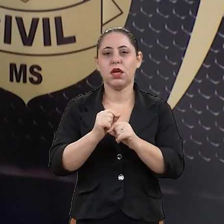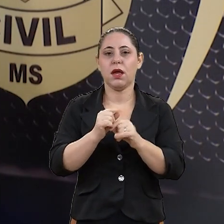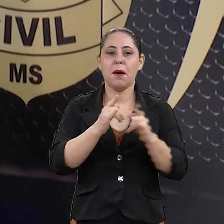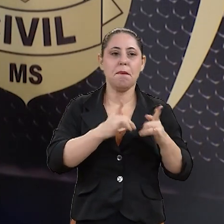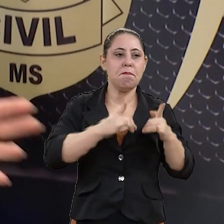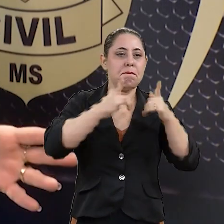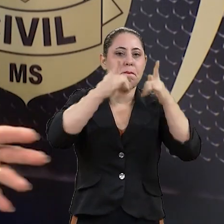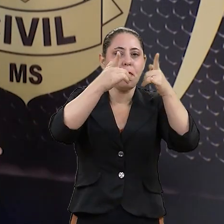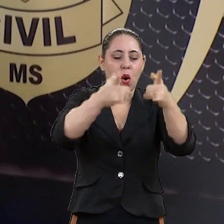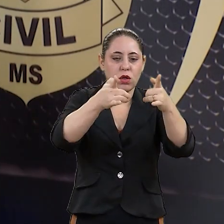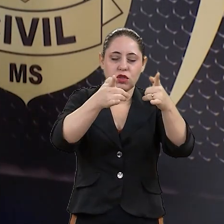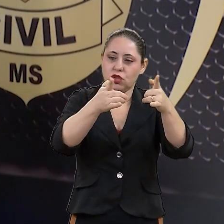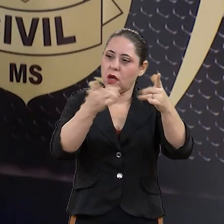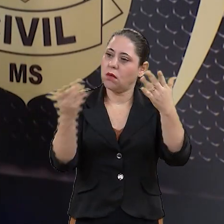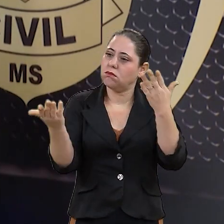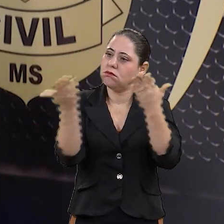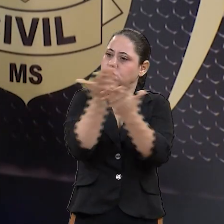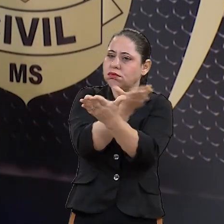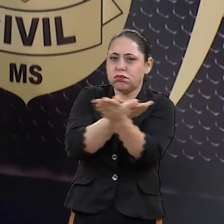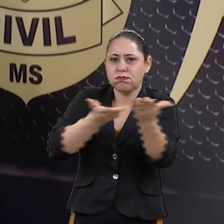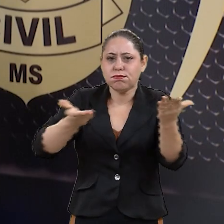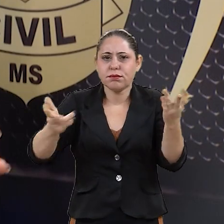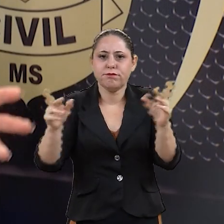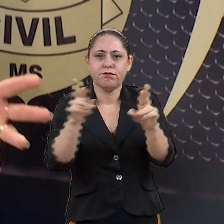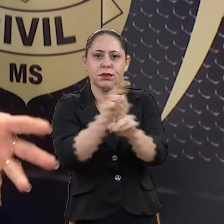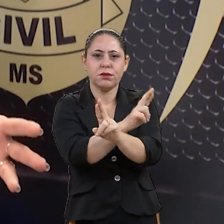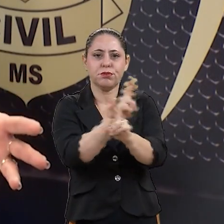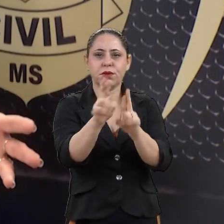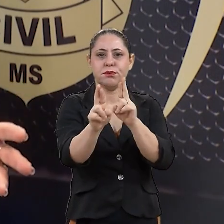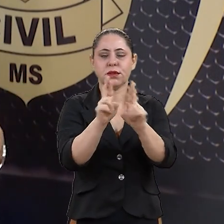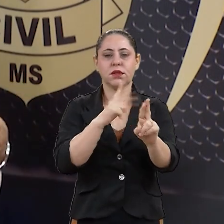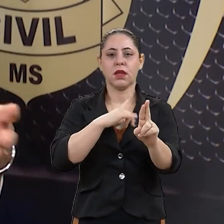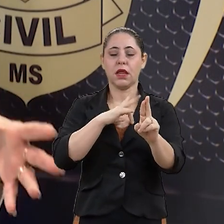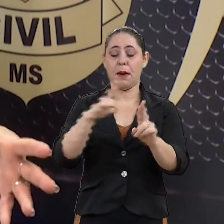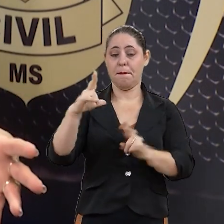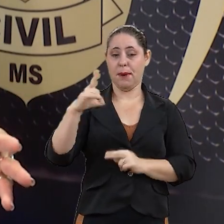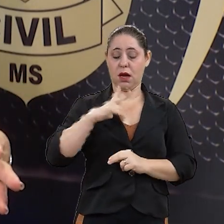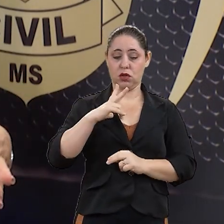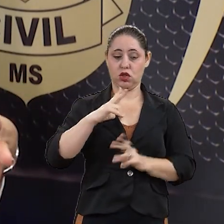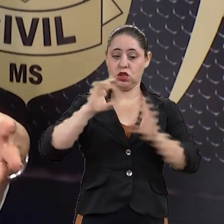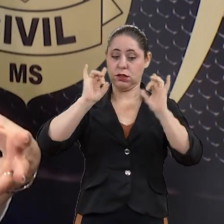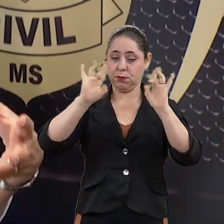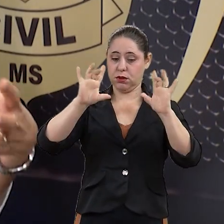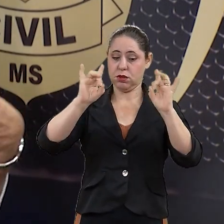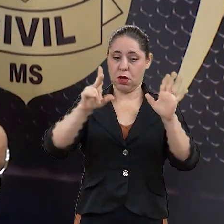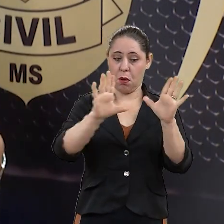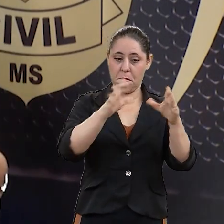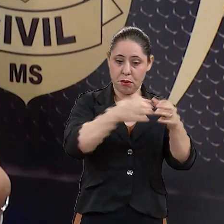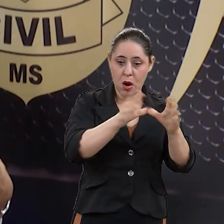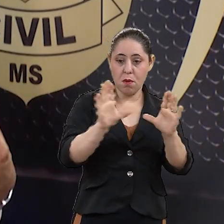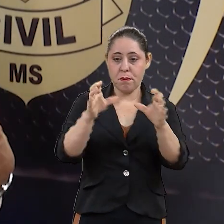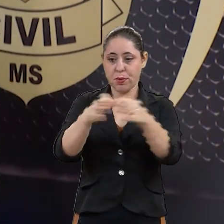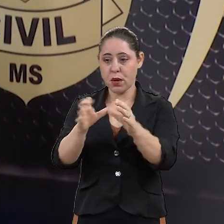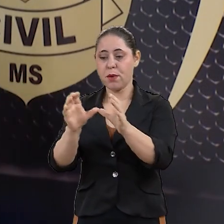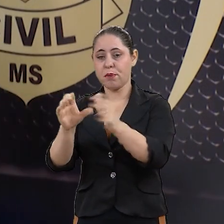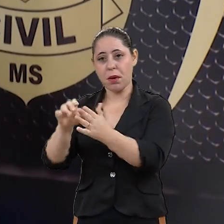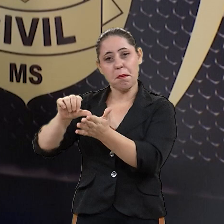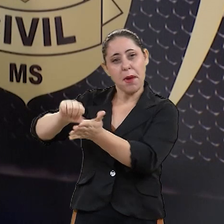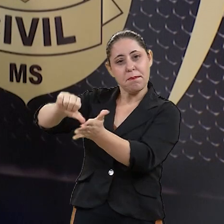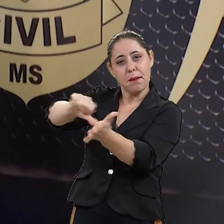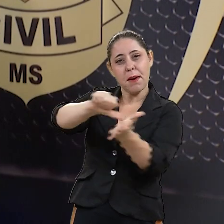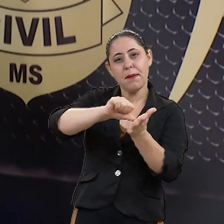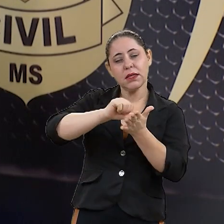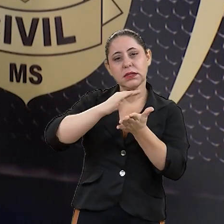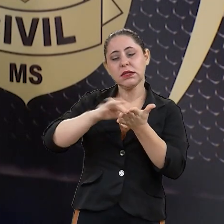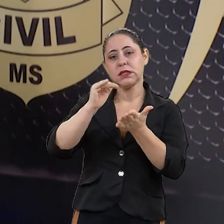quase que uma ponte entre todas elas. Porque as secretarias, elas têm as suas particularidades, elas ficam envolvidas ali, o trabalho é muito grande,